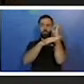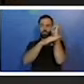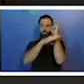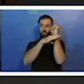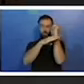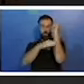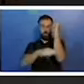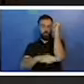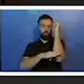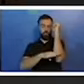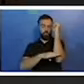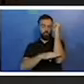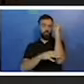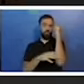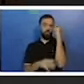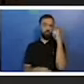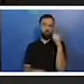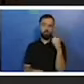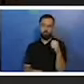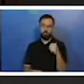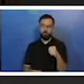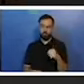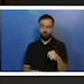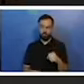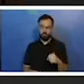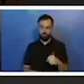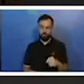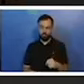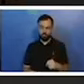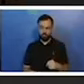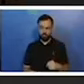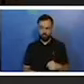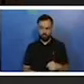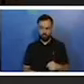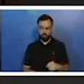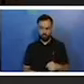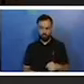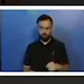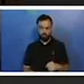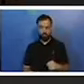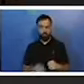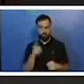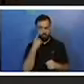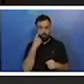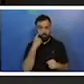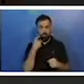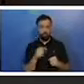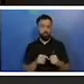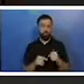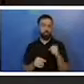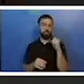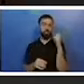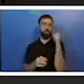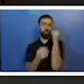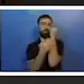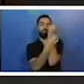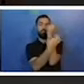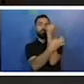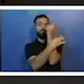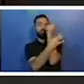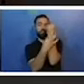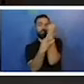para entender que nós vamos dificultando então a grau de dificuldade vocês verem a gente marcou